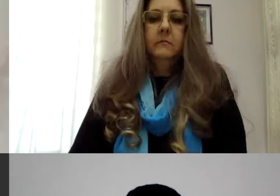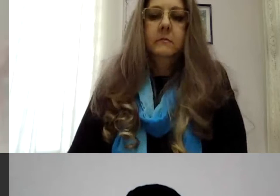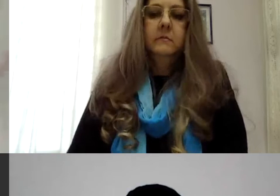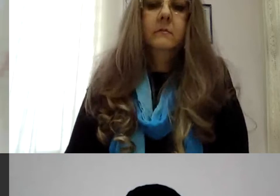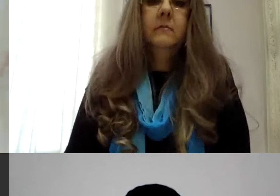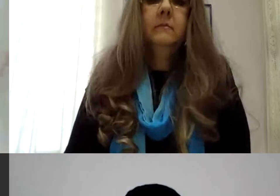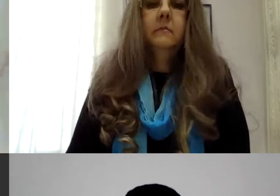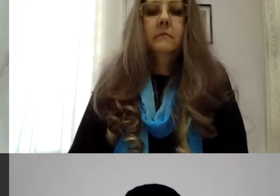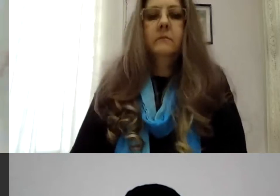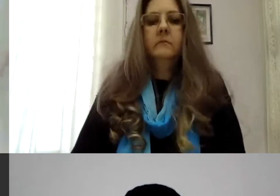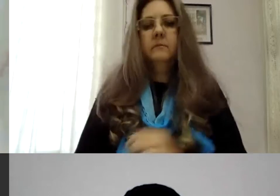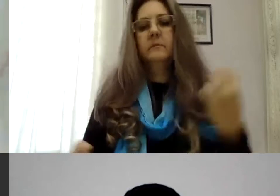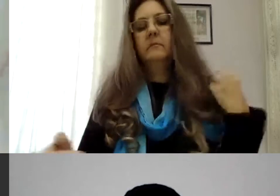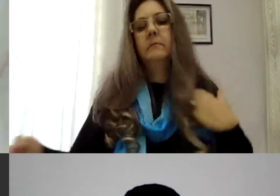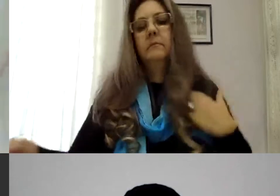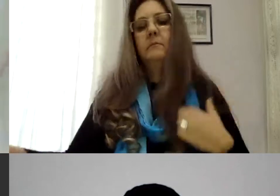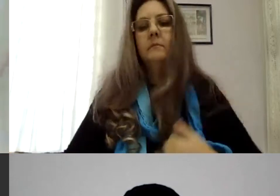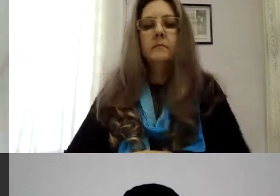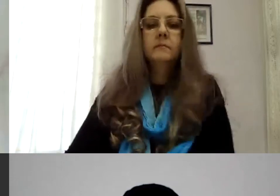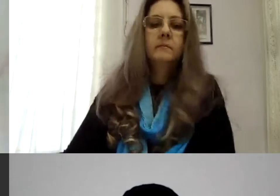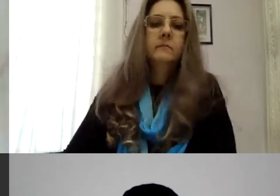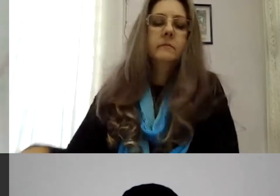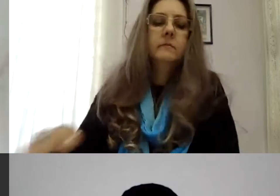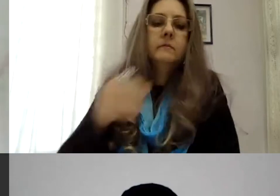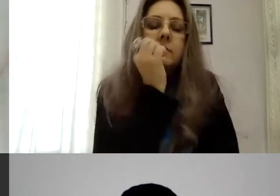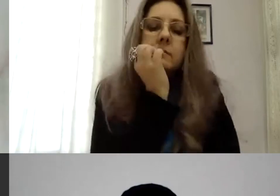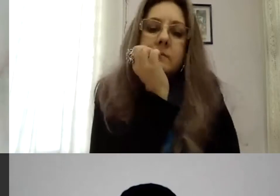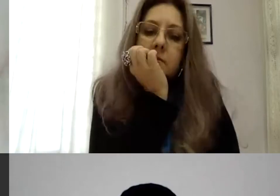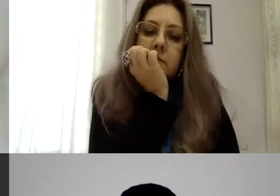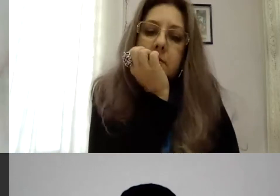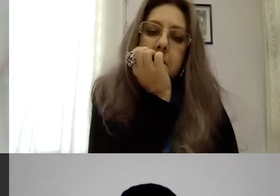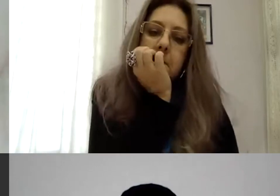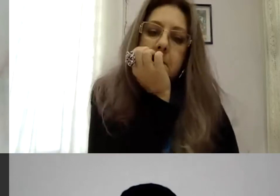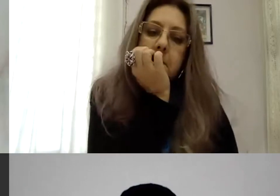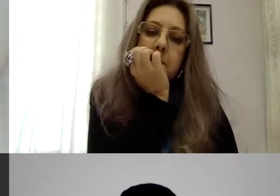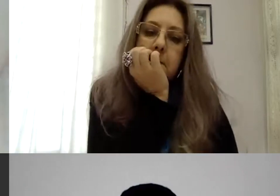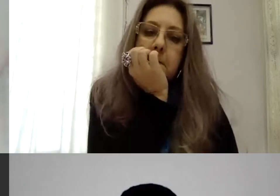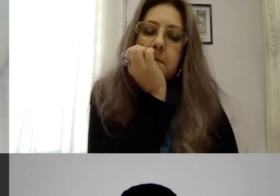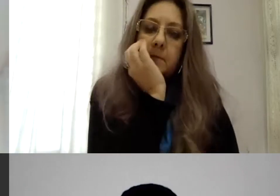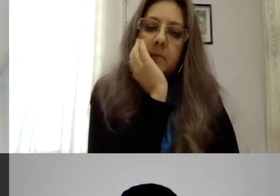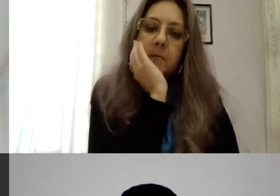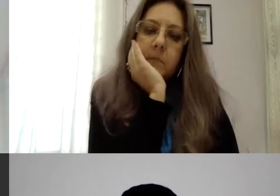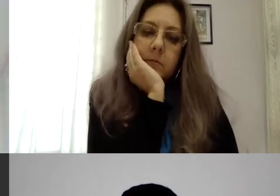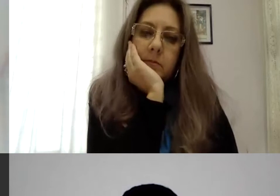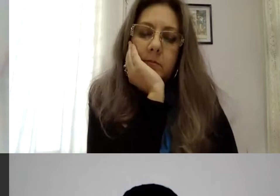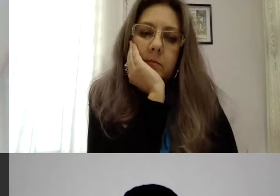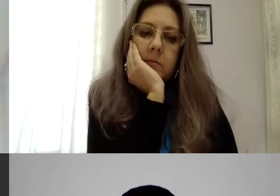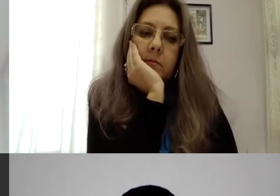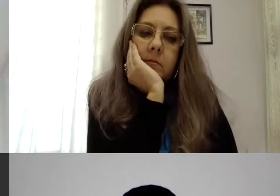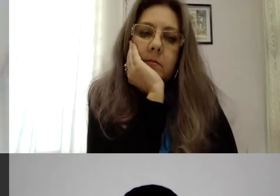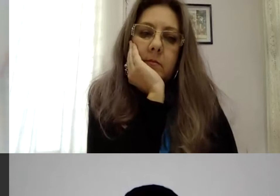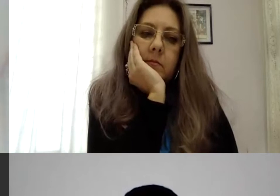Né? Enfim. Esse é um primeiro aspecto. Um segundo aspecto é que